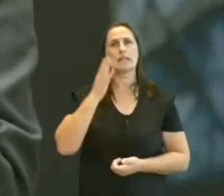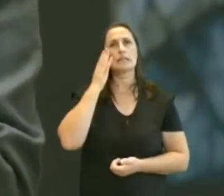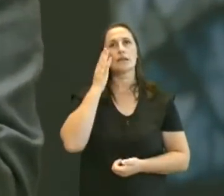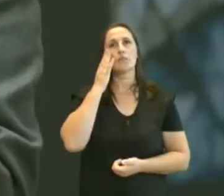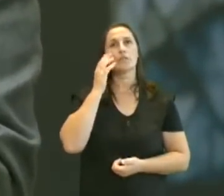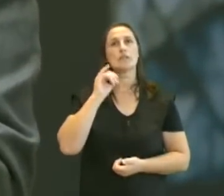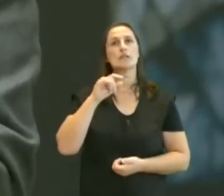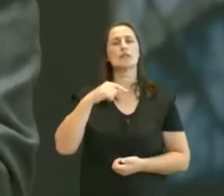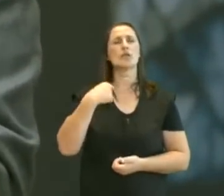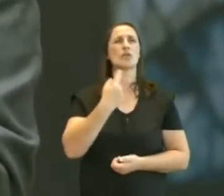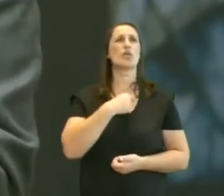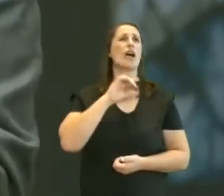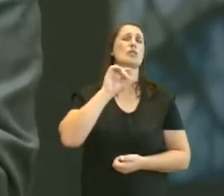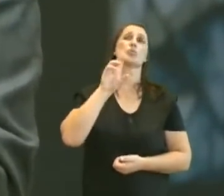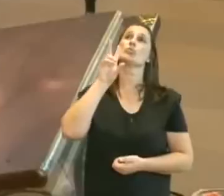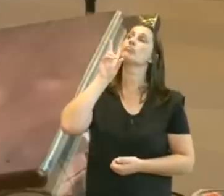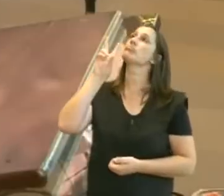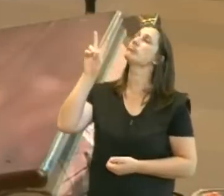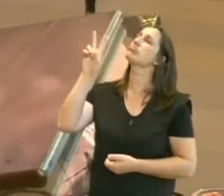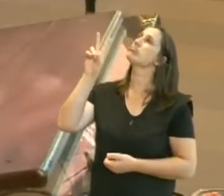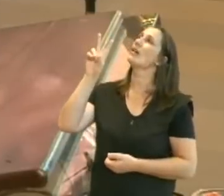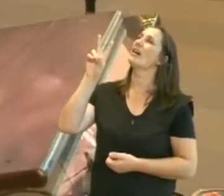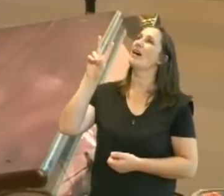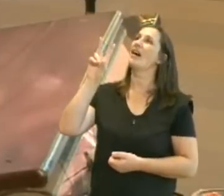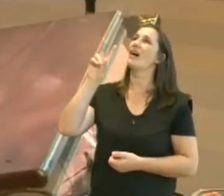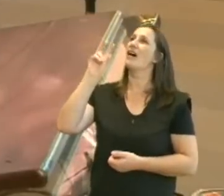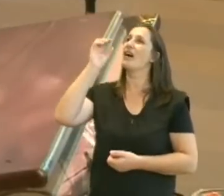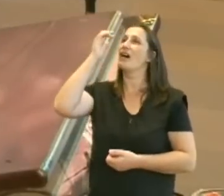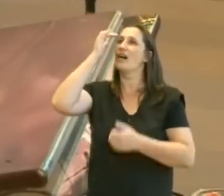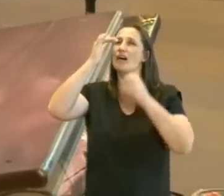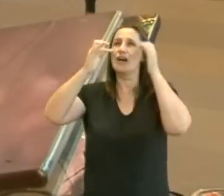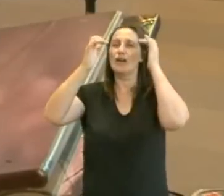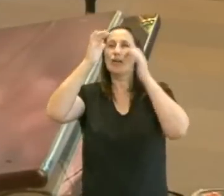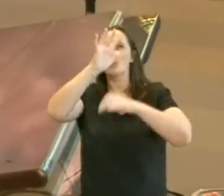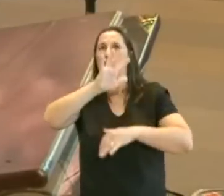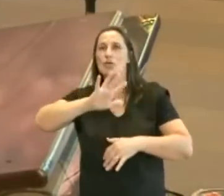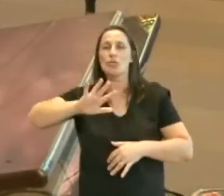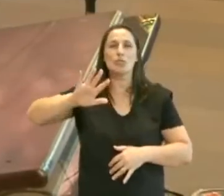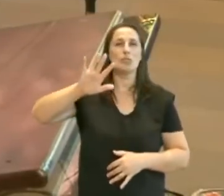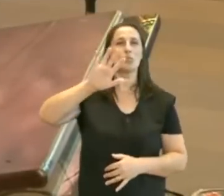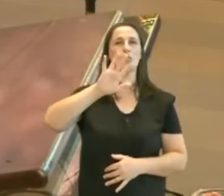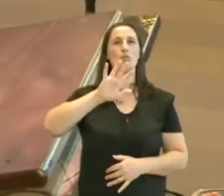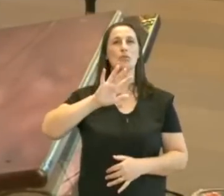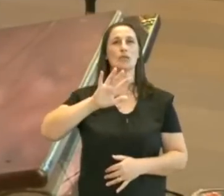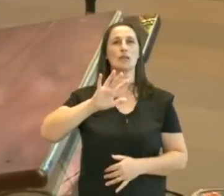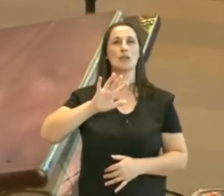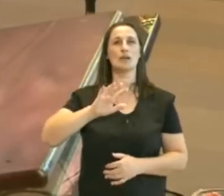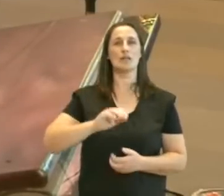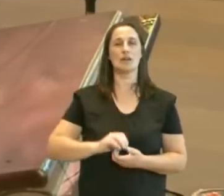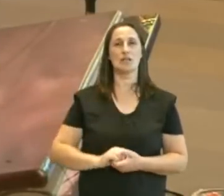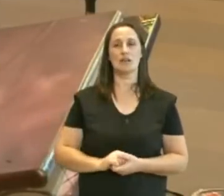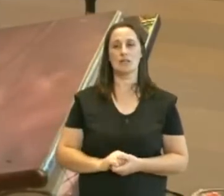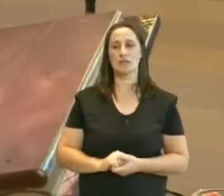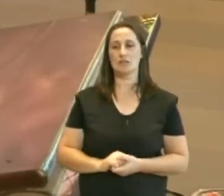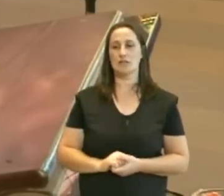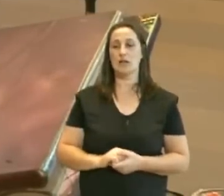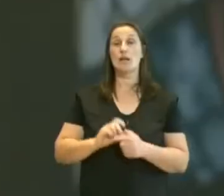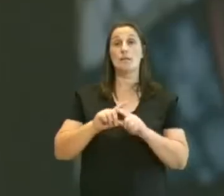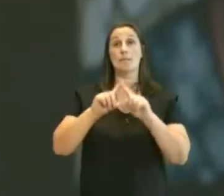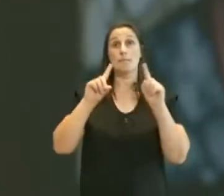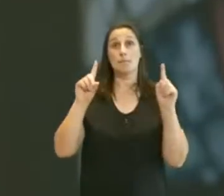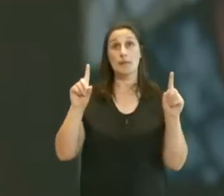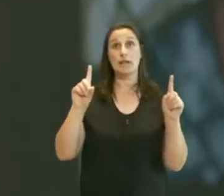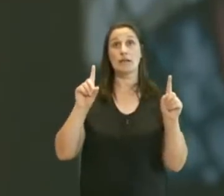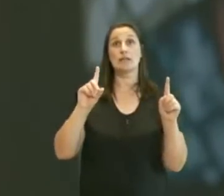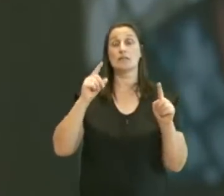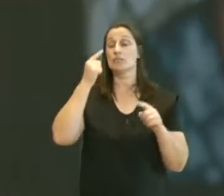Jesus, talvez alguém pudesse dizer: é ilusão, é mito, como o mito da fênix. Mas os nossos olhos